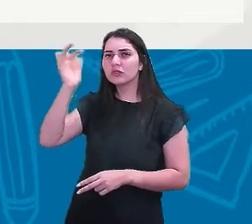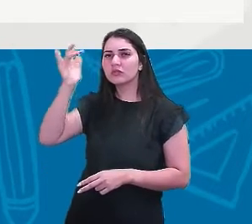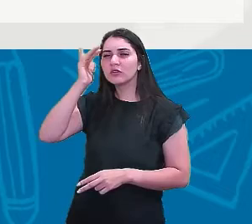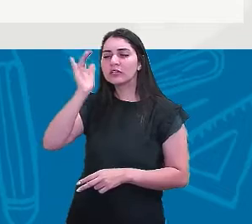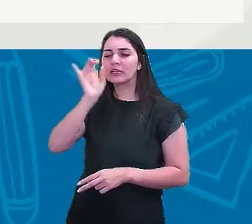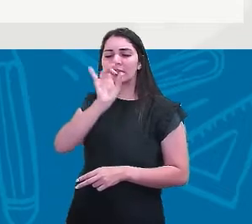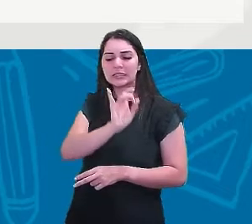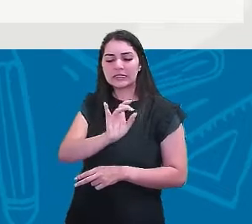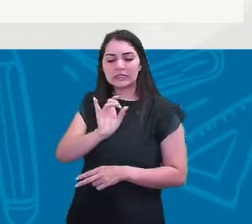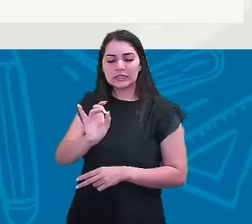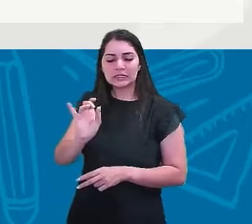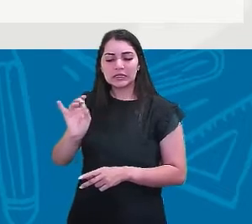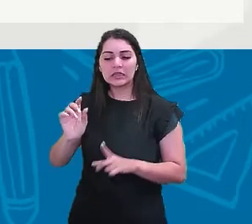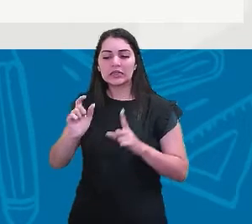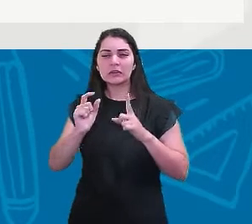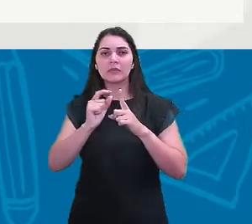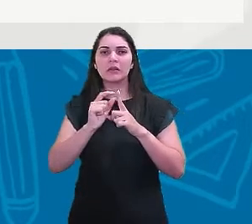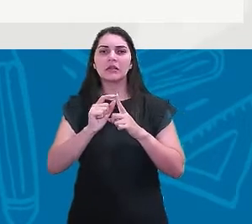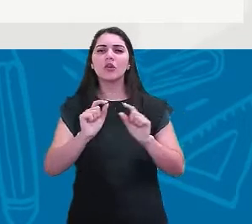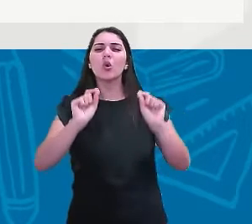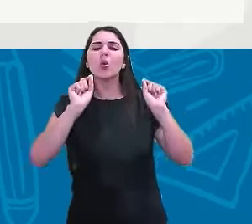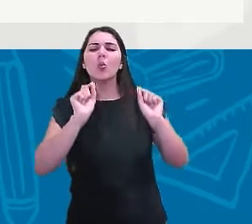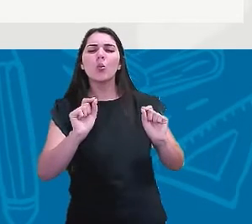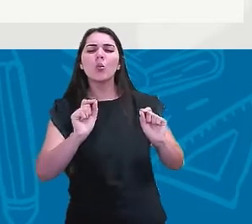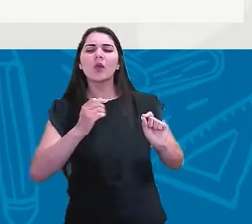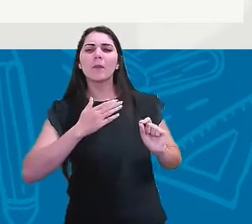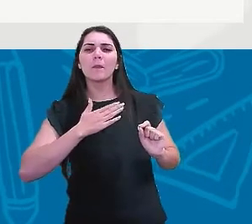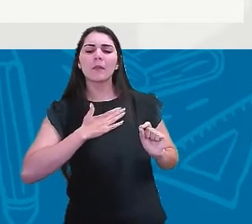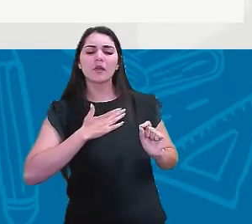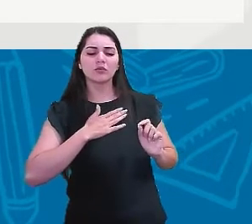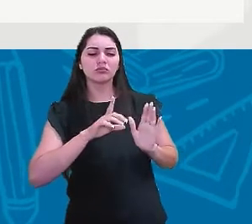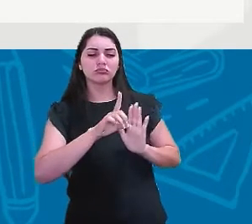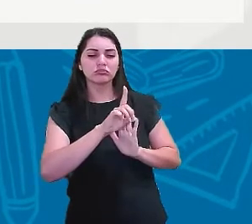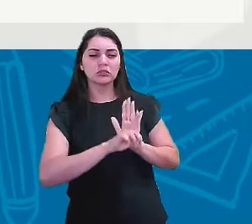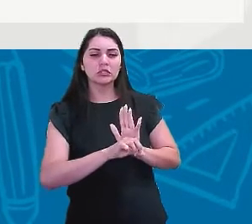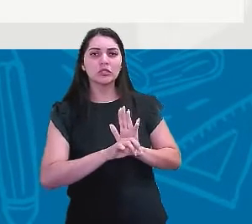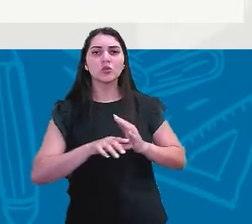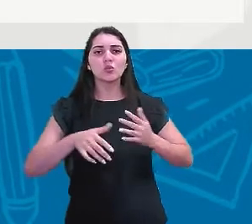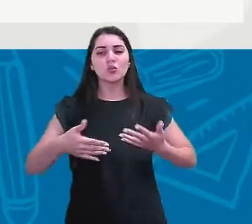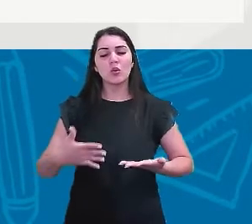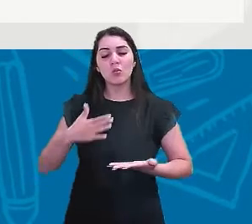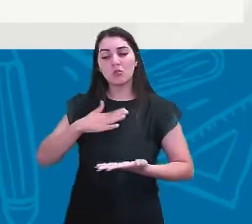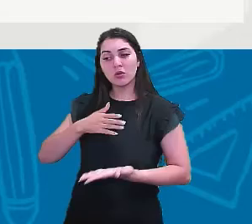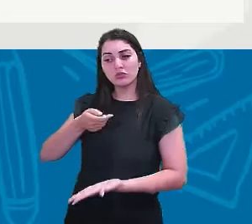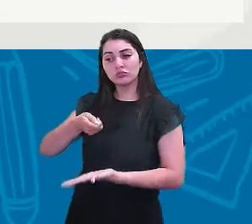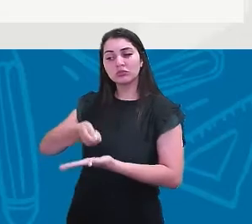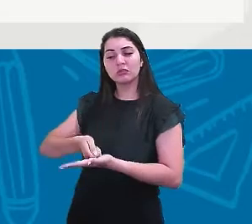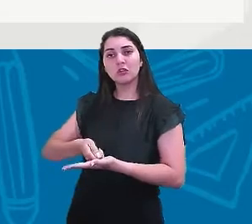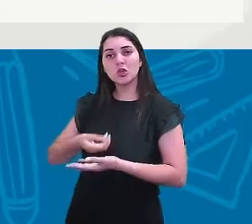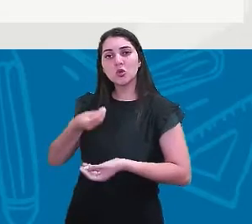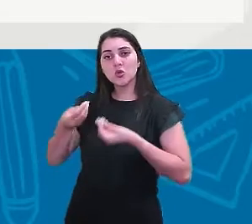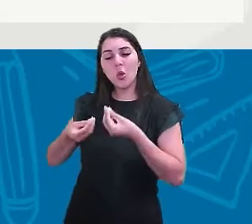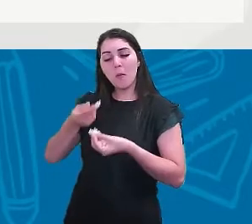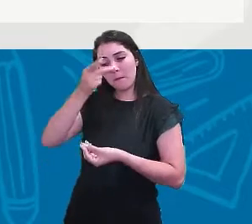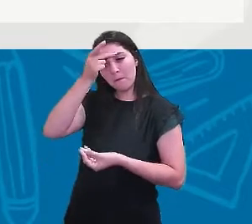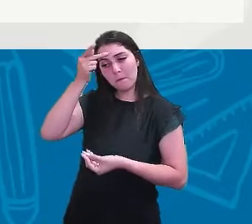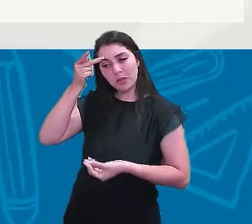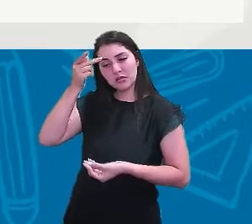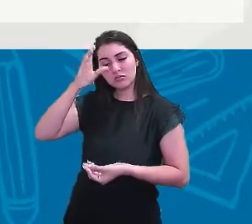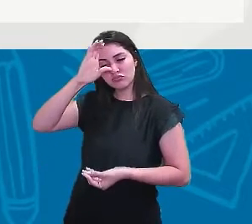palavrinha. O que seria direito? O que é meu direito? Qual é o meu dever enquanto cidadão? O que é ser